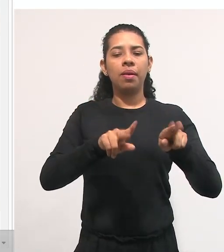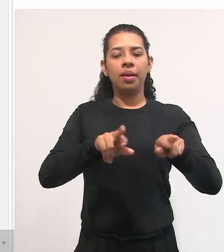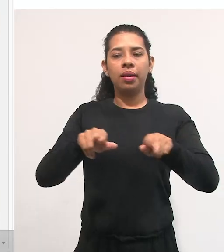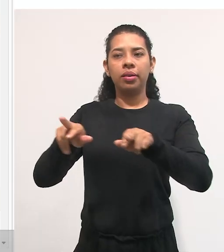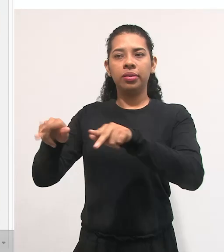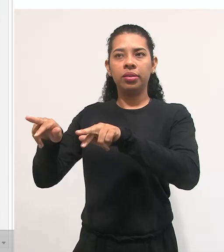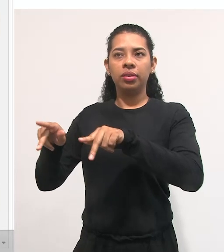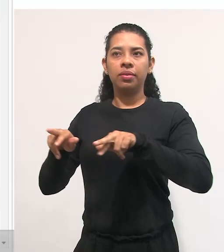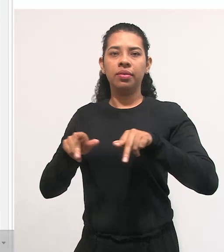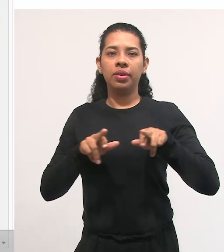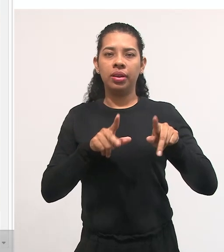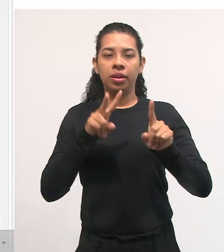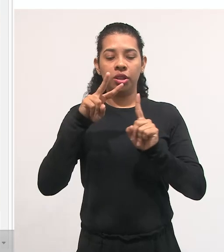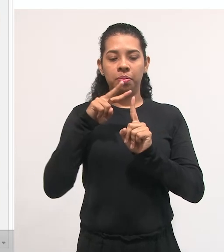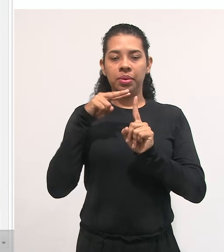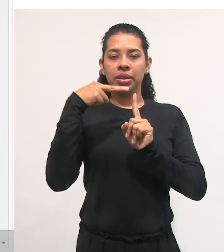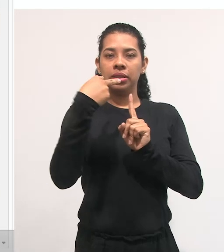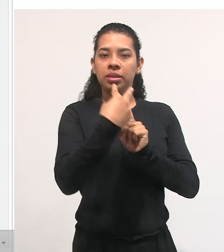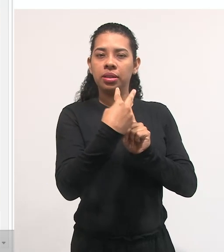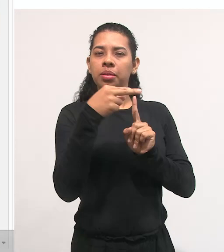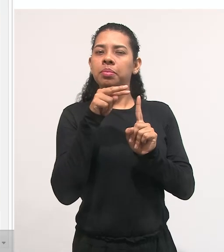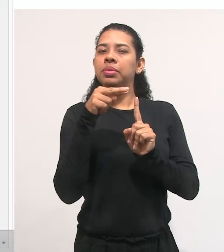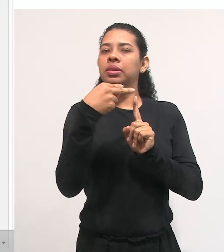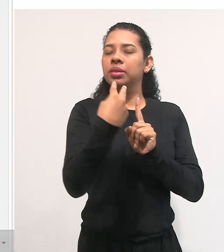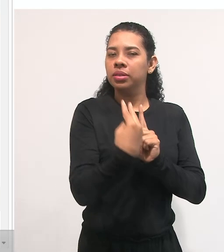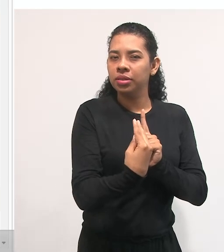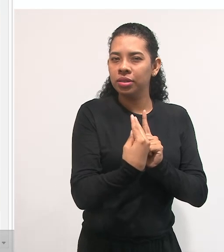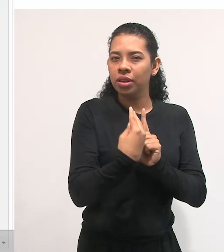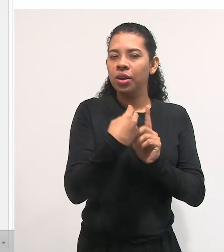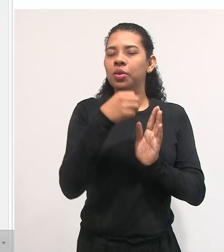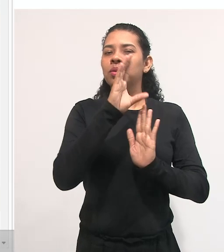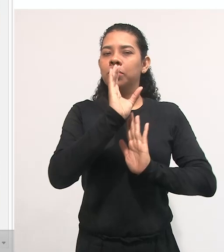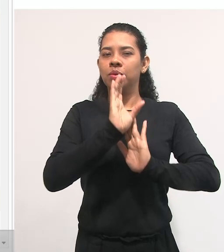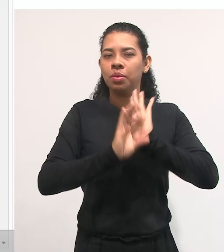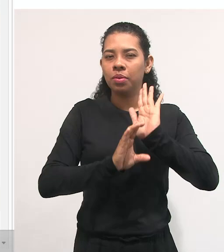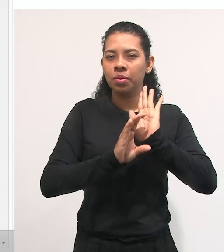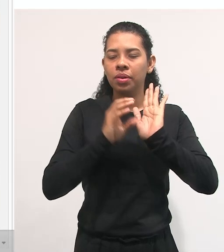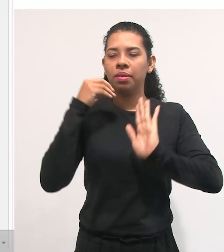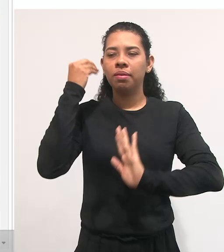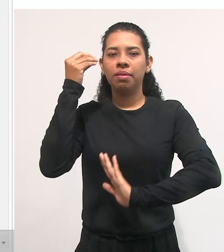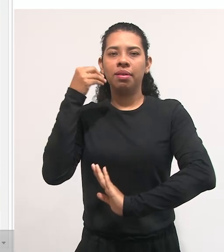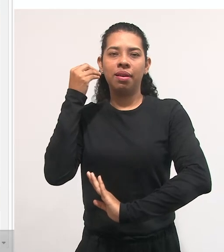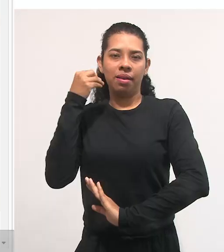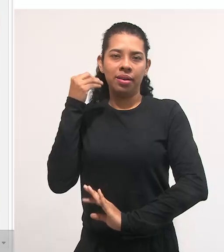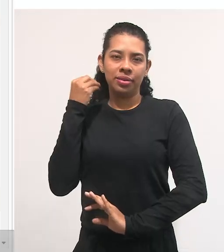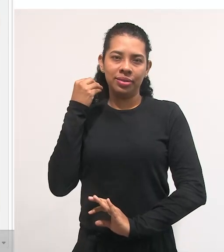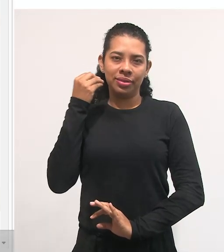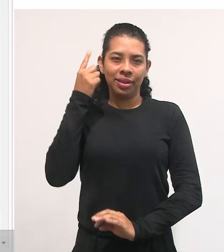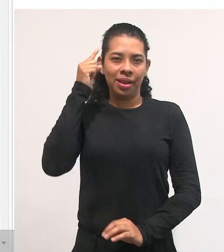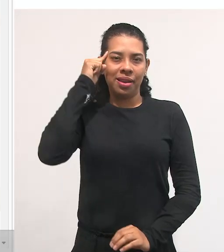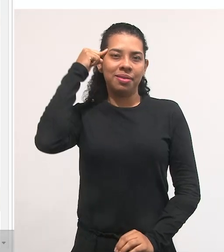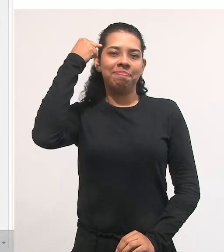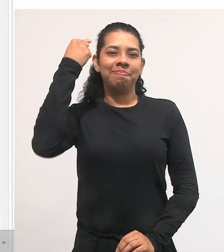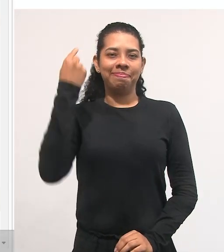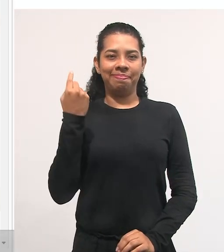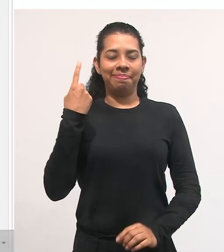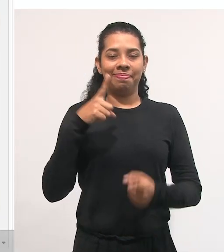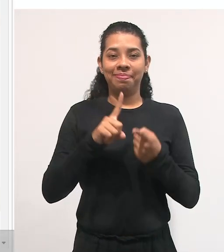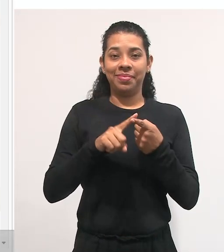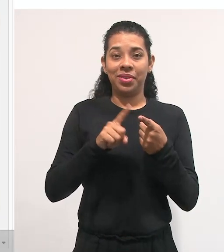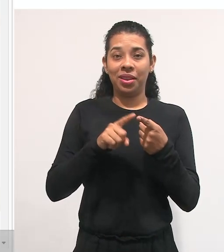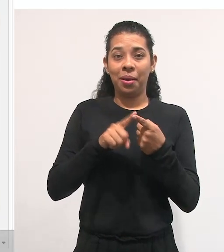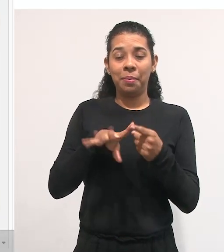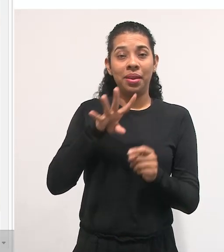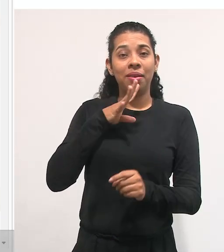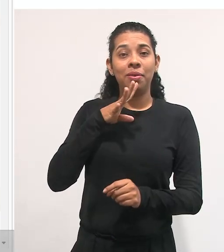di diferentes concepções de currículo articulando ideias saberes experiências conhecimentos